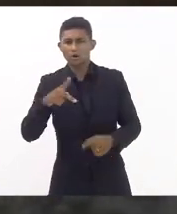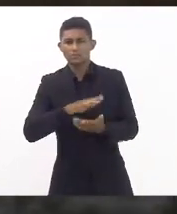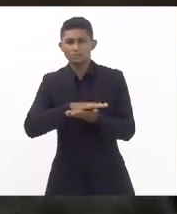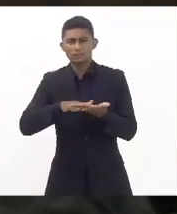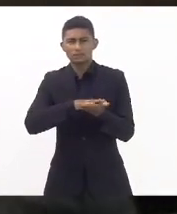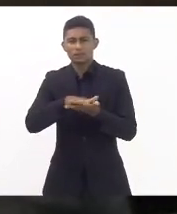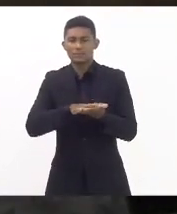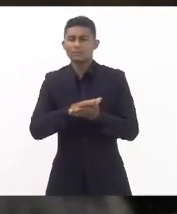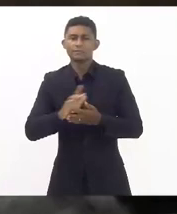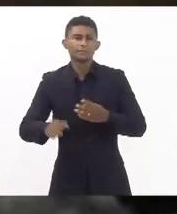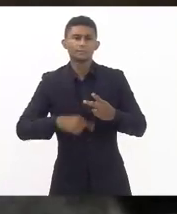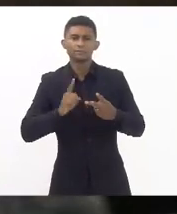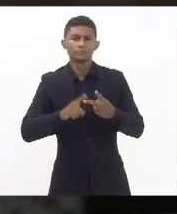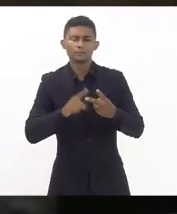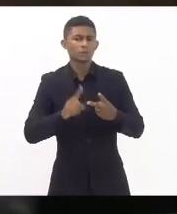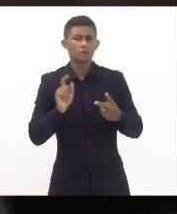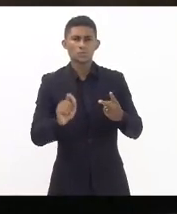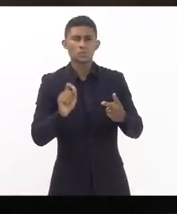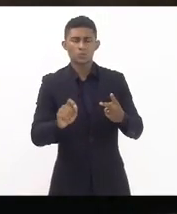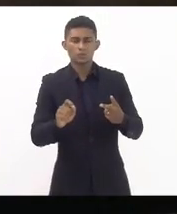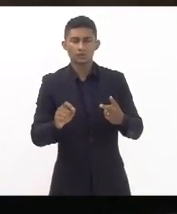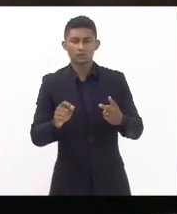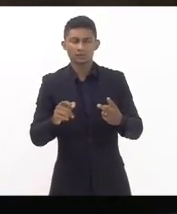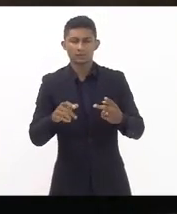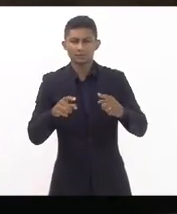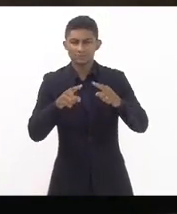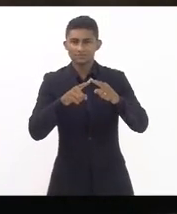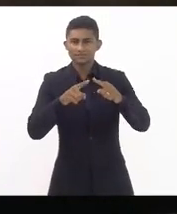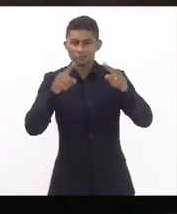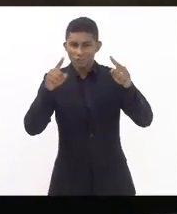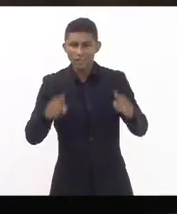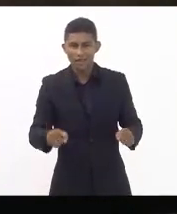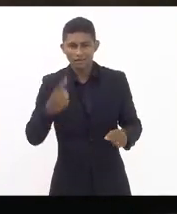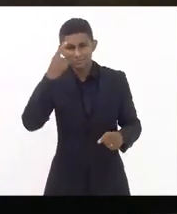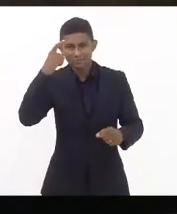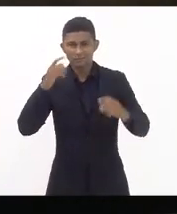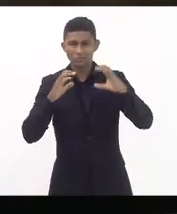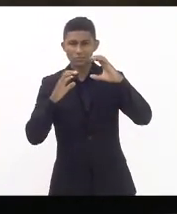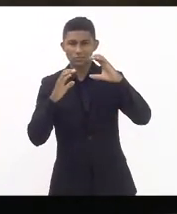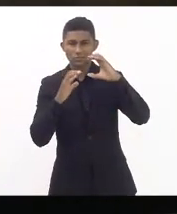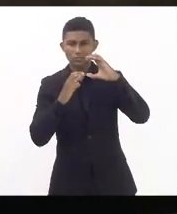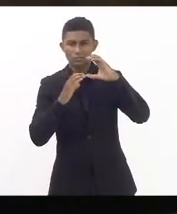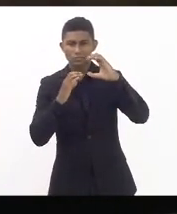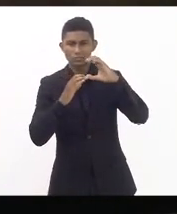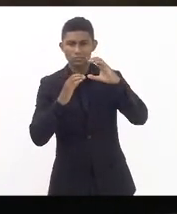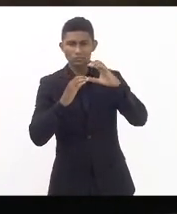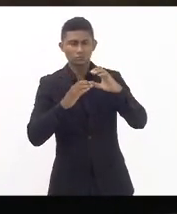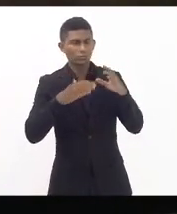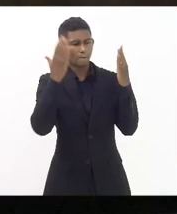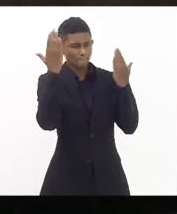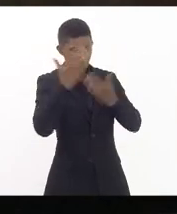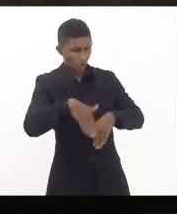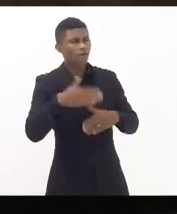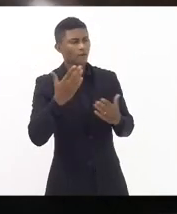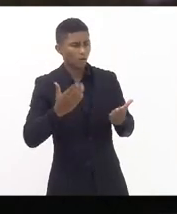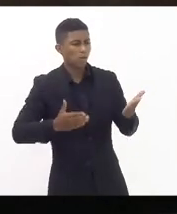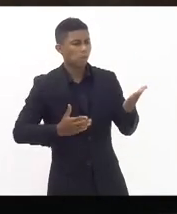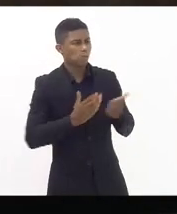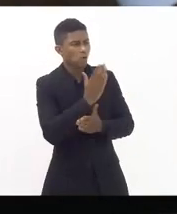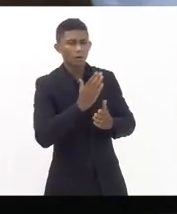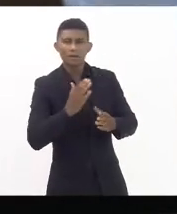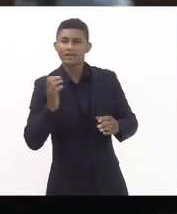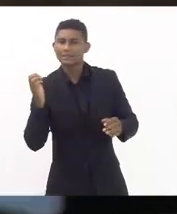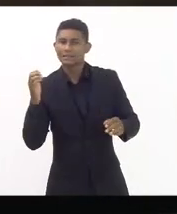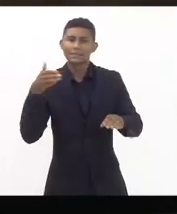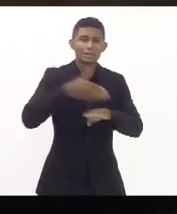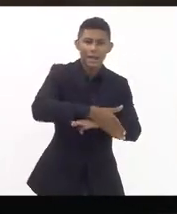do caminho dos servidores que fizeram concurso para entrar na polícia militar e agora